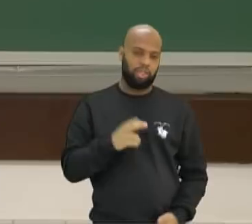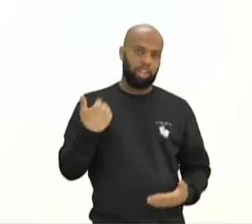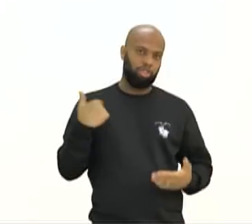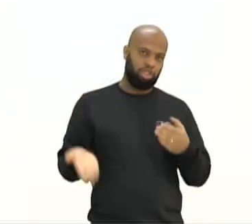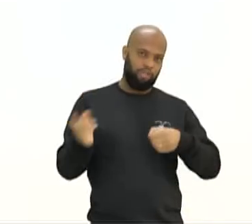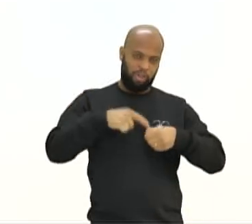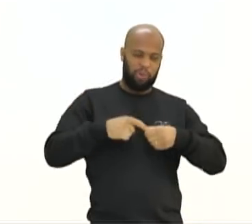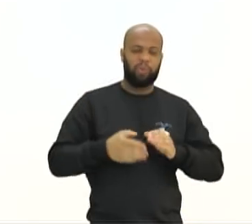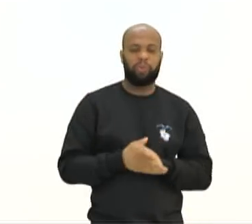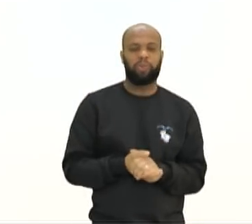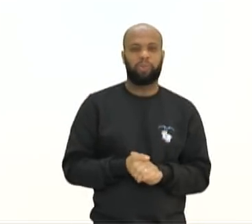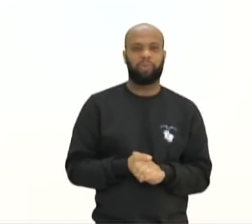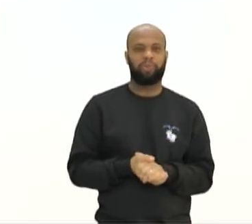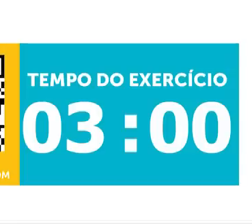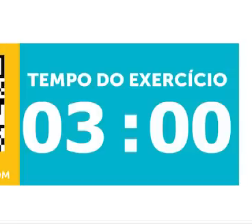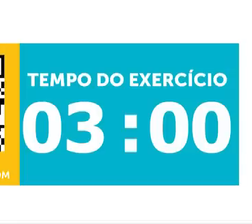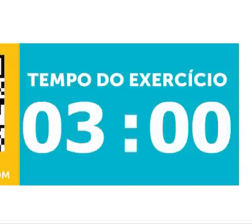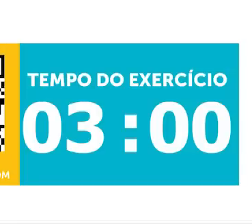já volto.